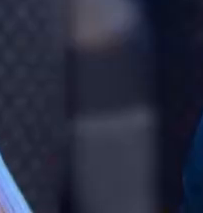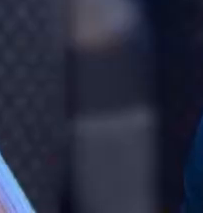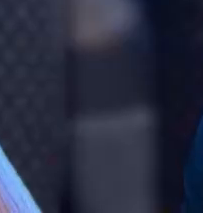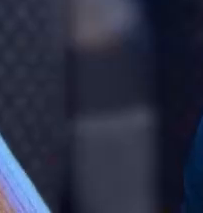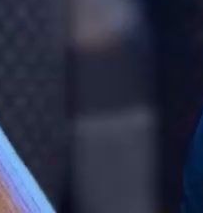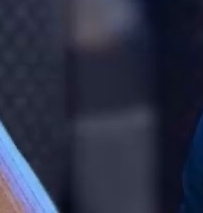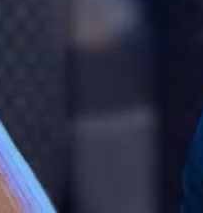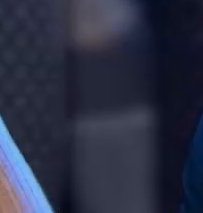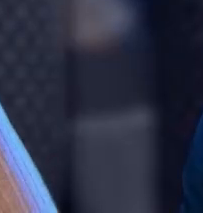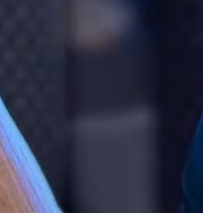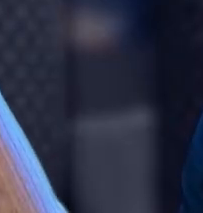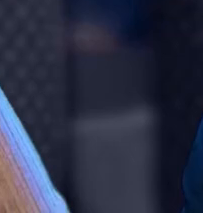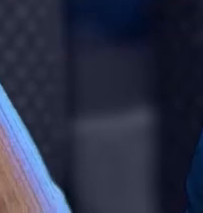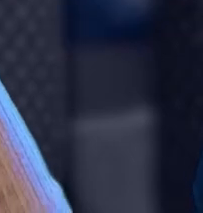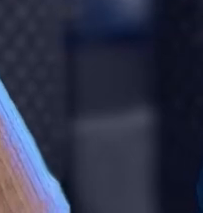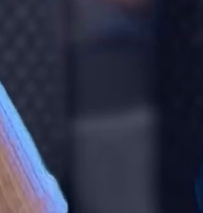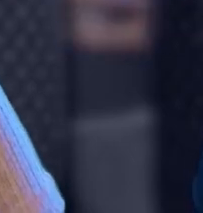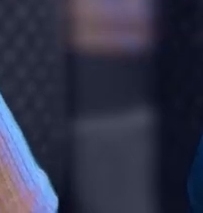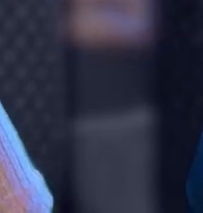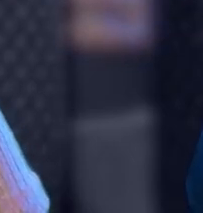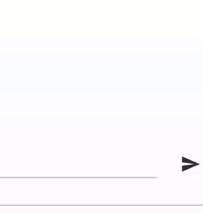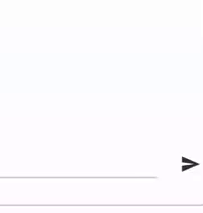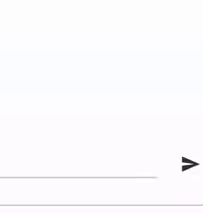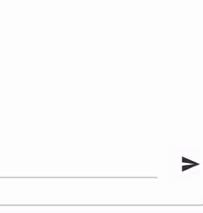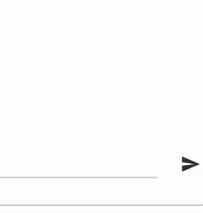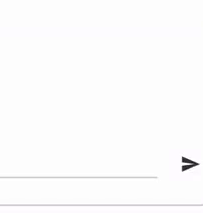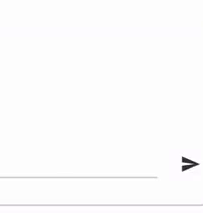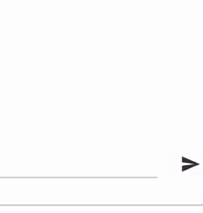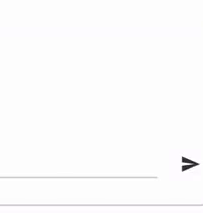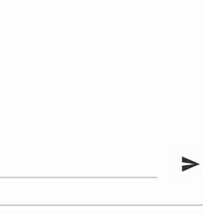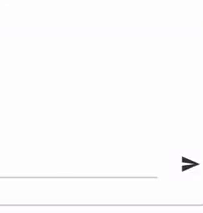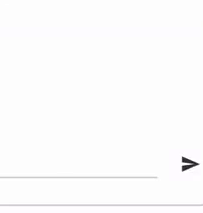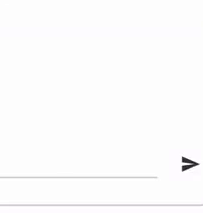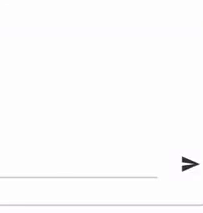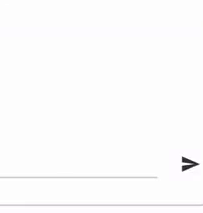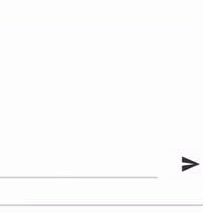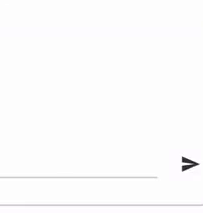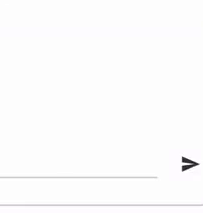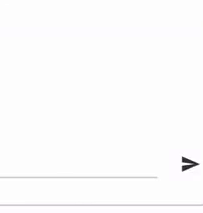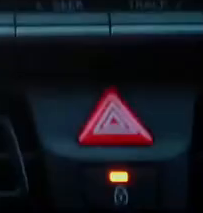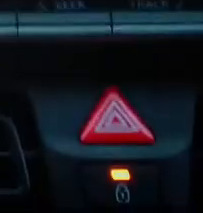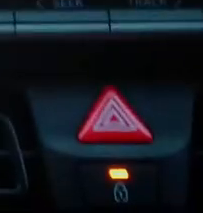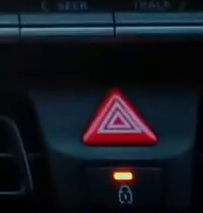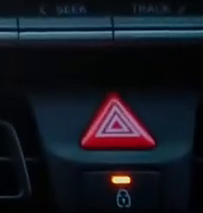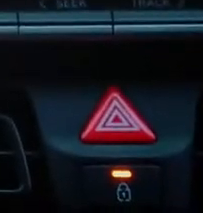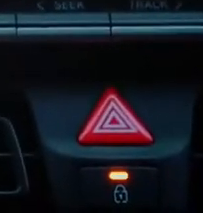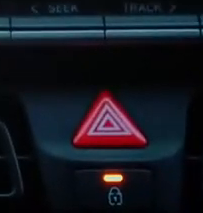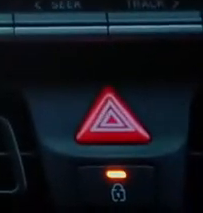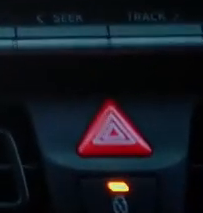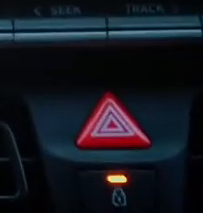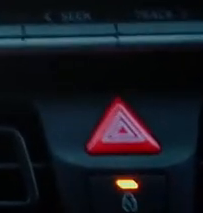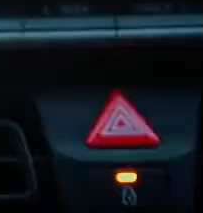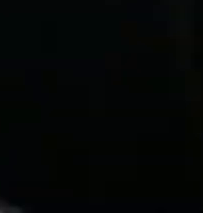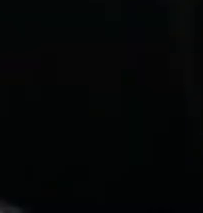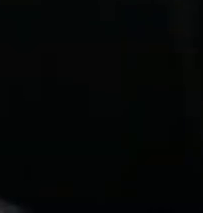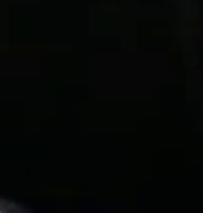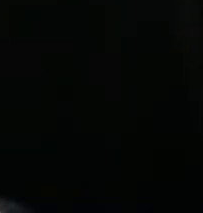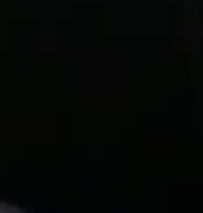elas expandindo as diferentes formas de contar e ouvir